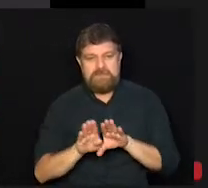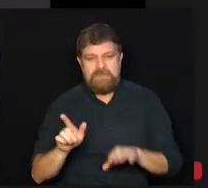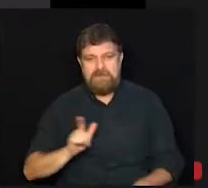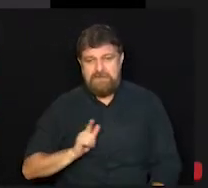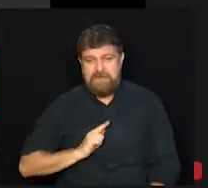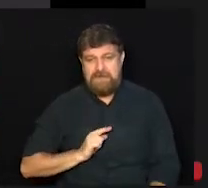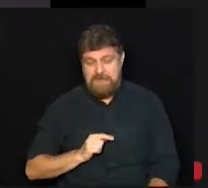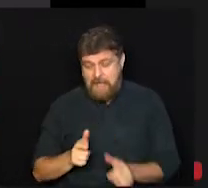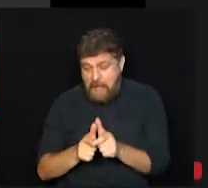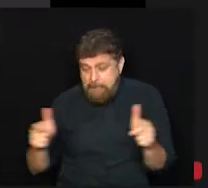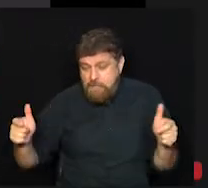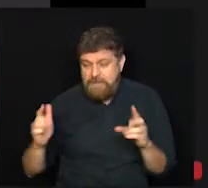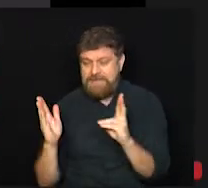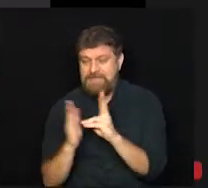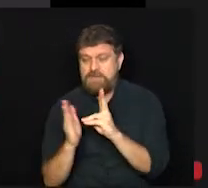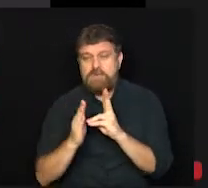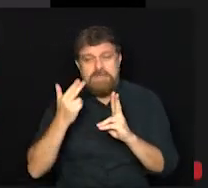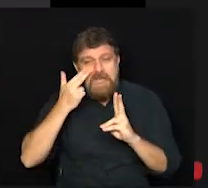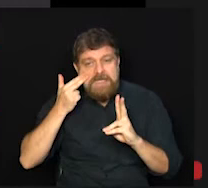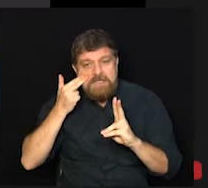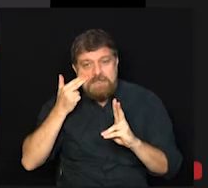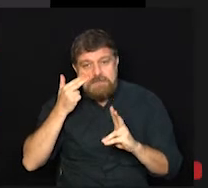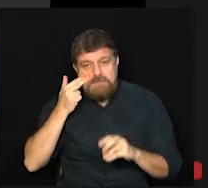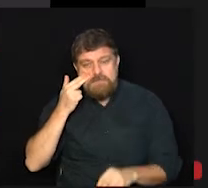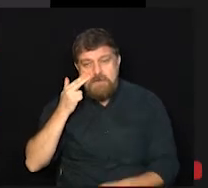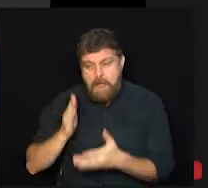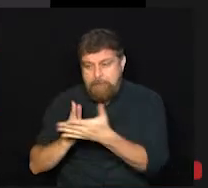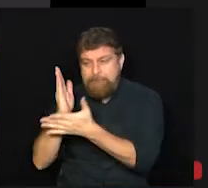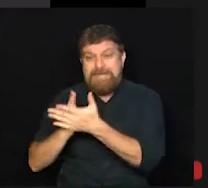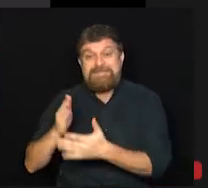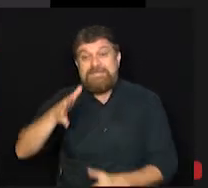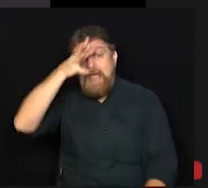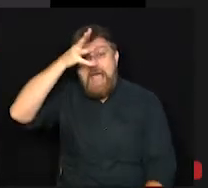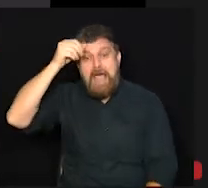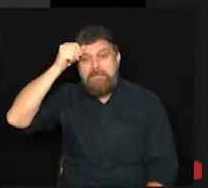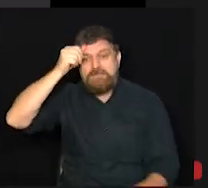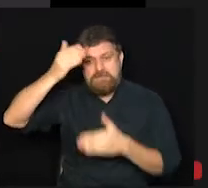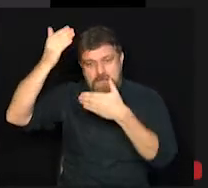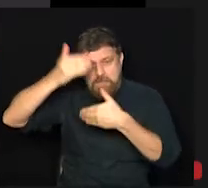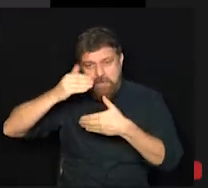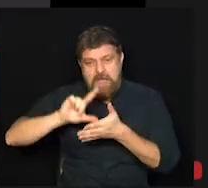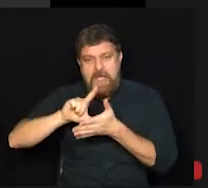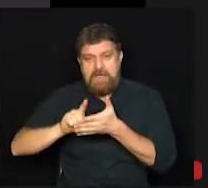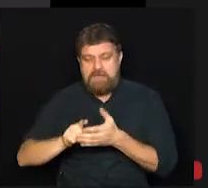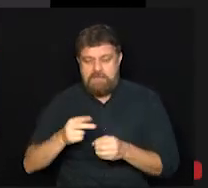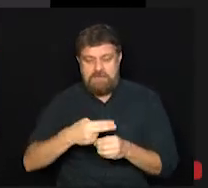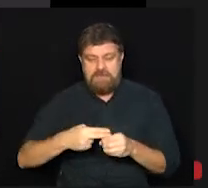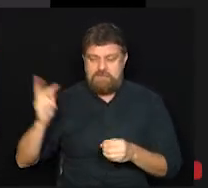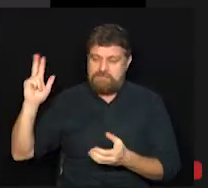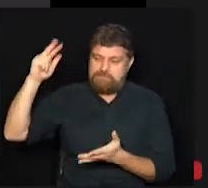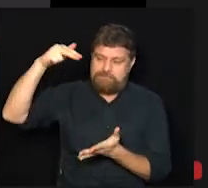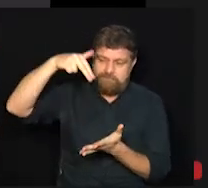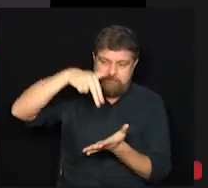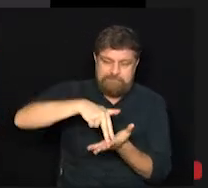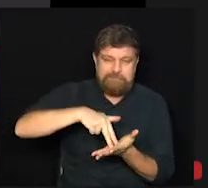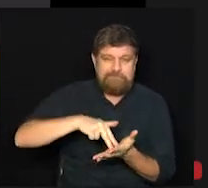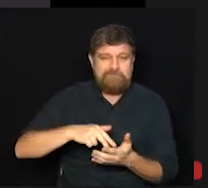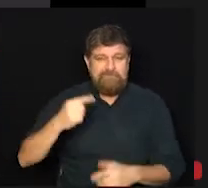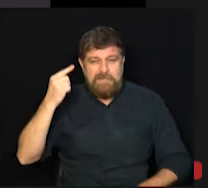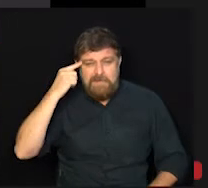lá, tá? E aí vocês podem imaginar a consequência da